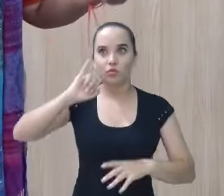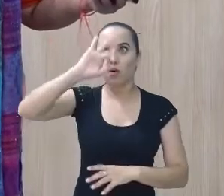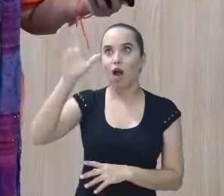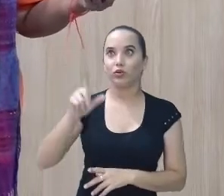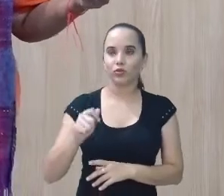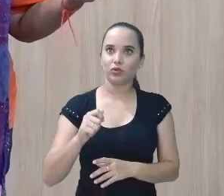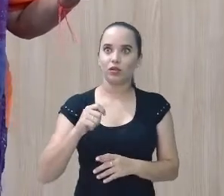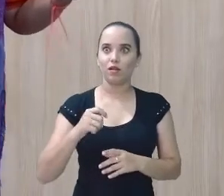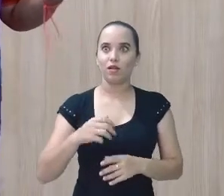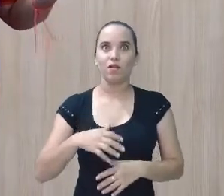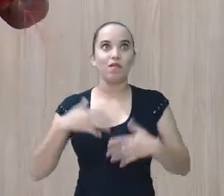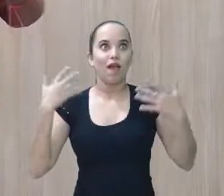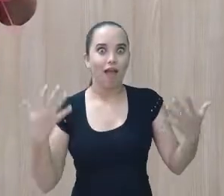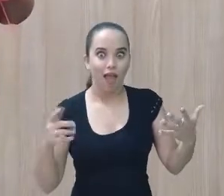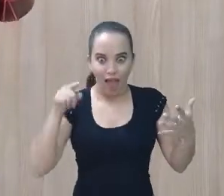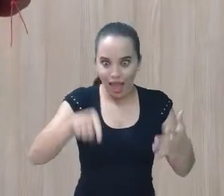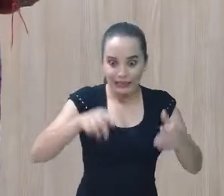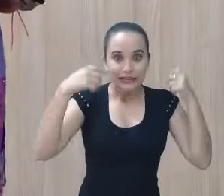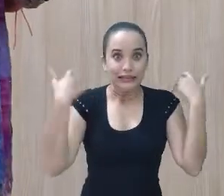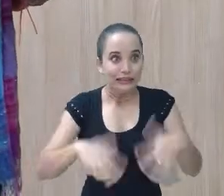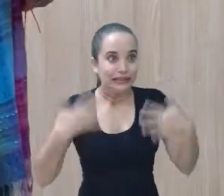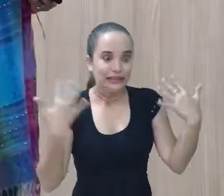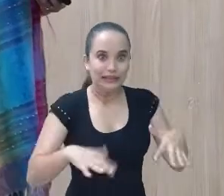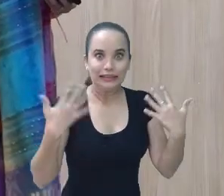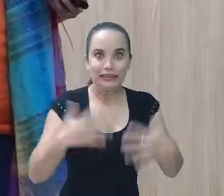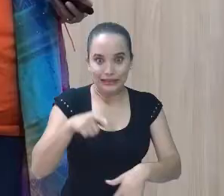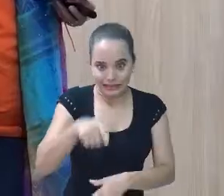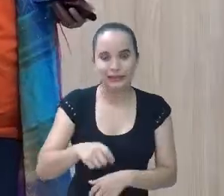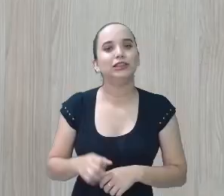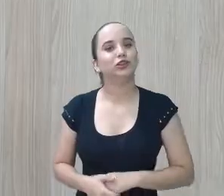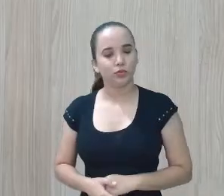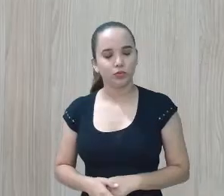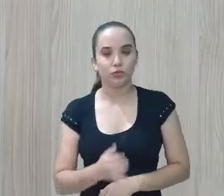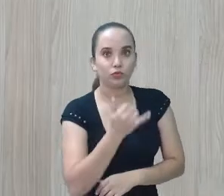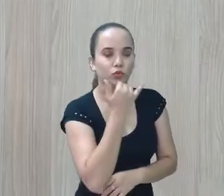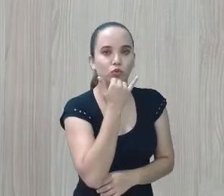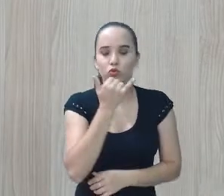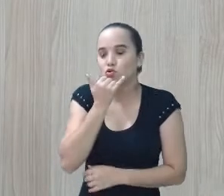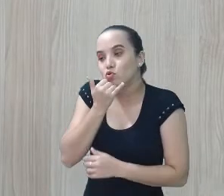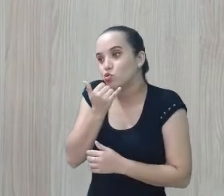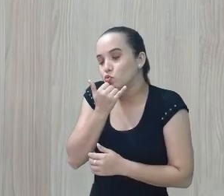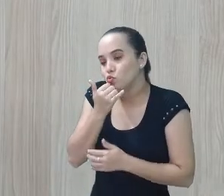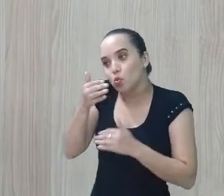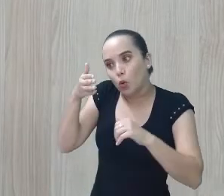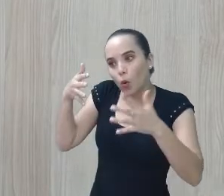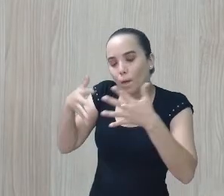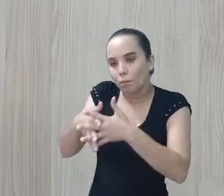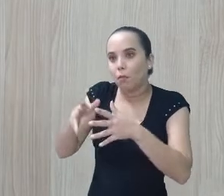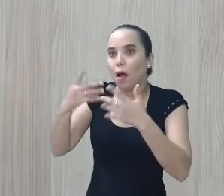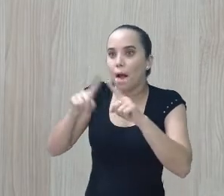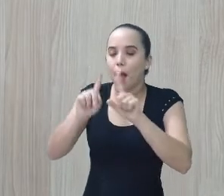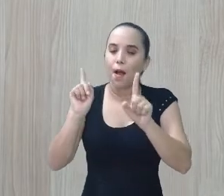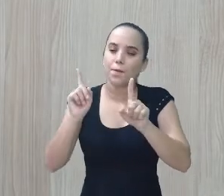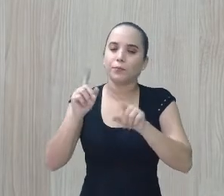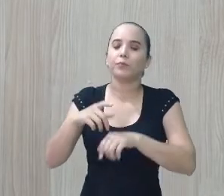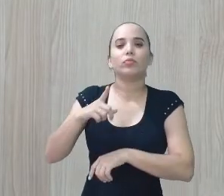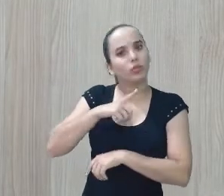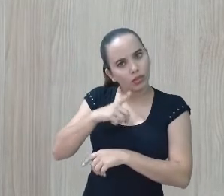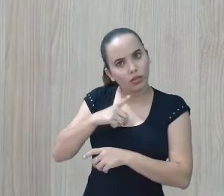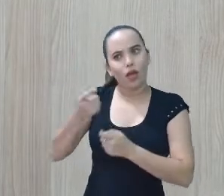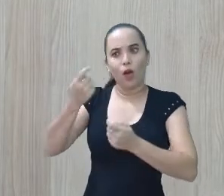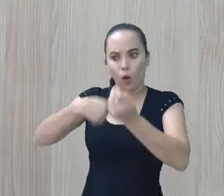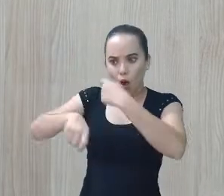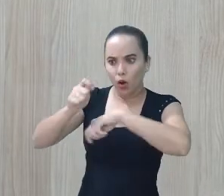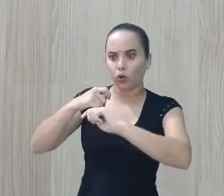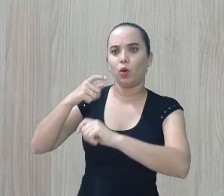isso, eureka, né? E absorveu. A questão, desculpa, a questão econômica também tem um peso, né, muito Gini? grande. Porque foi